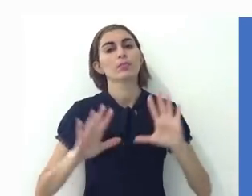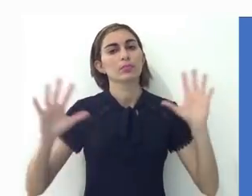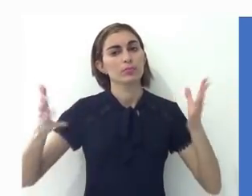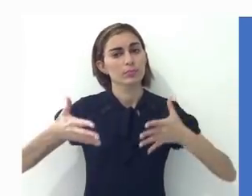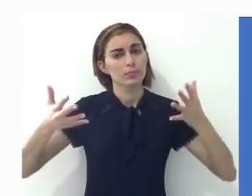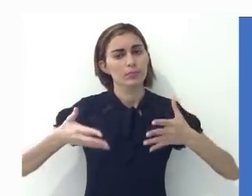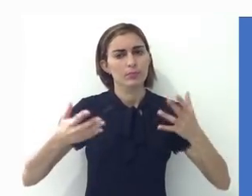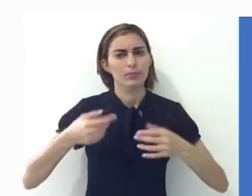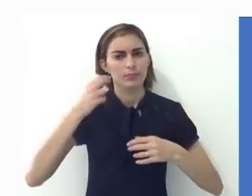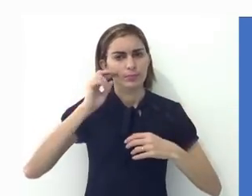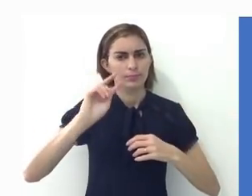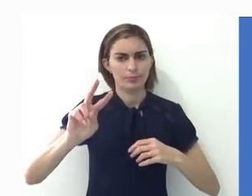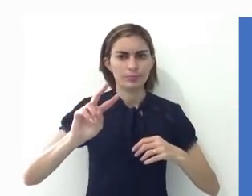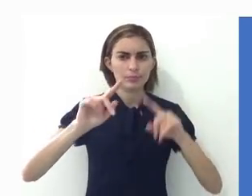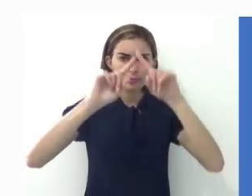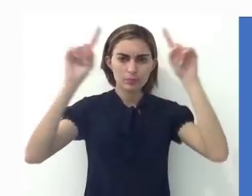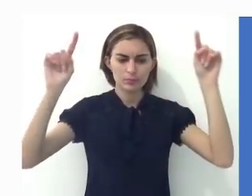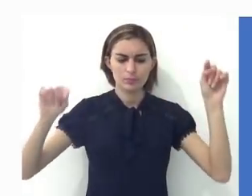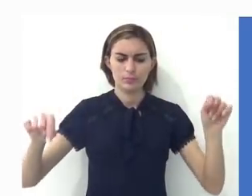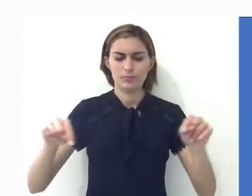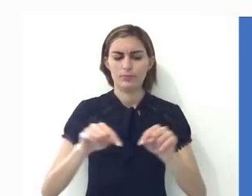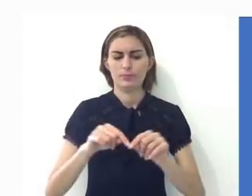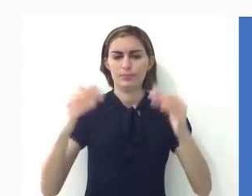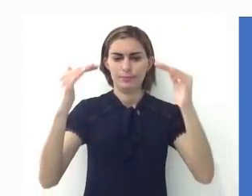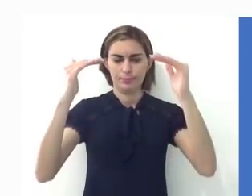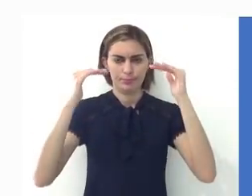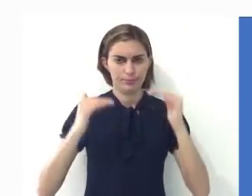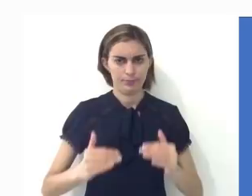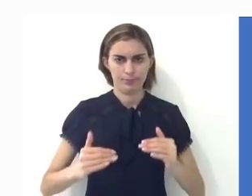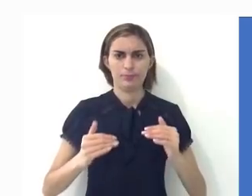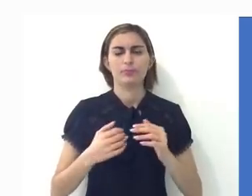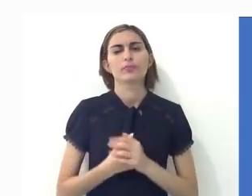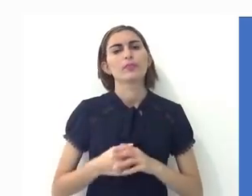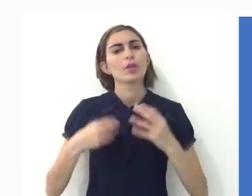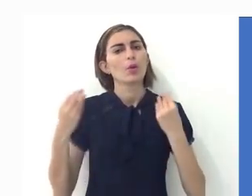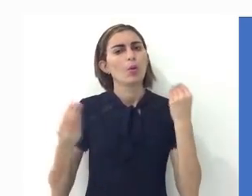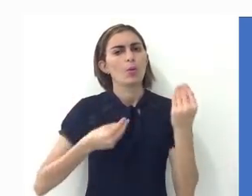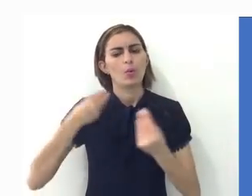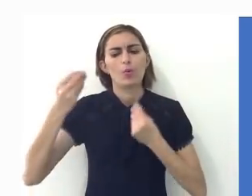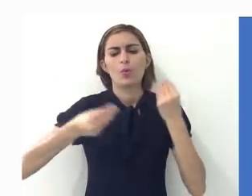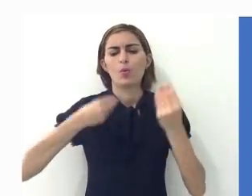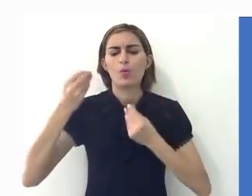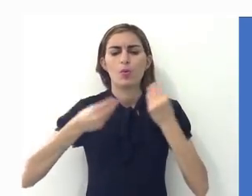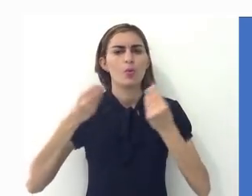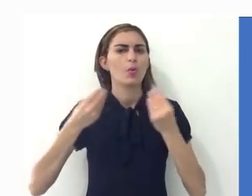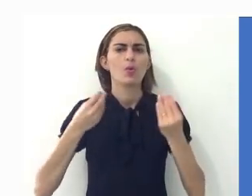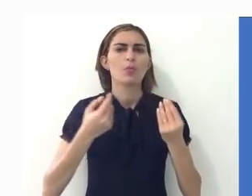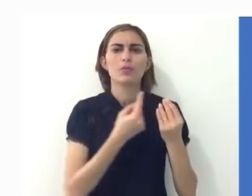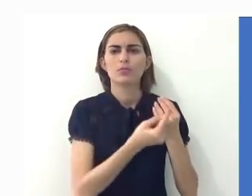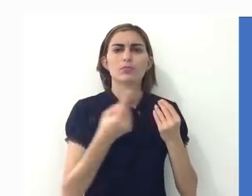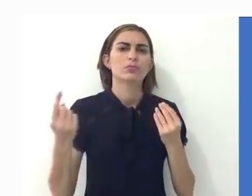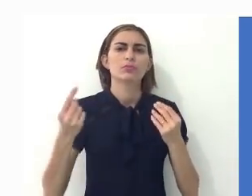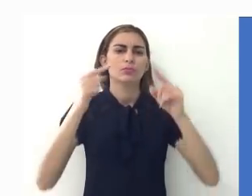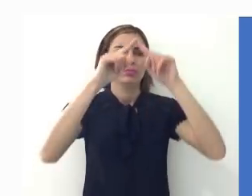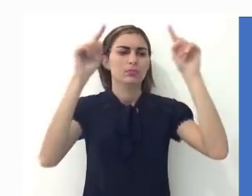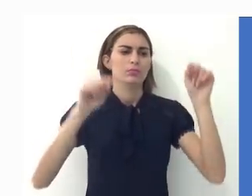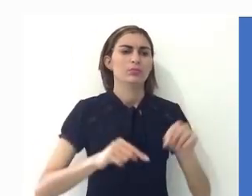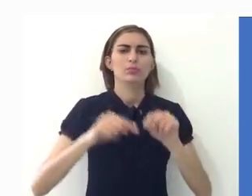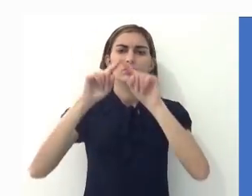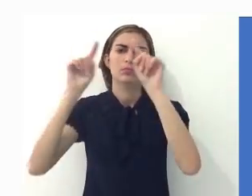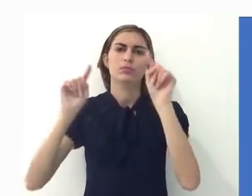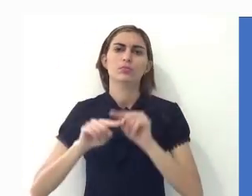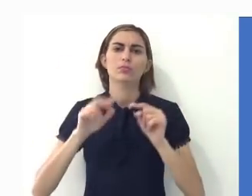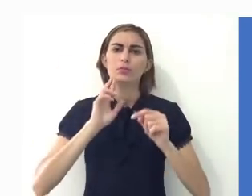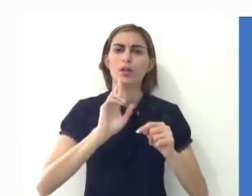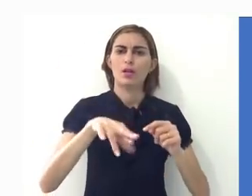centímetros. Agora, considere os paralelogramos abaixo e quanto a esses